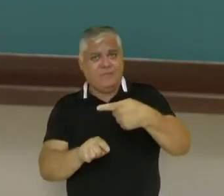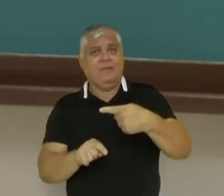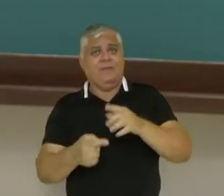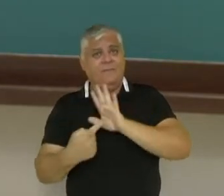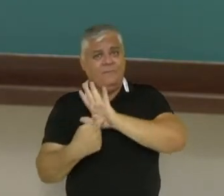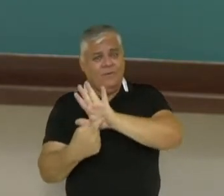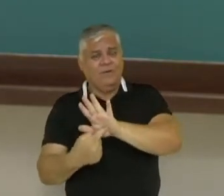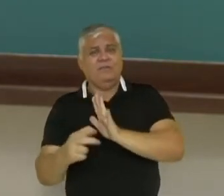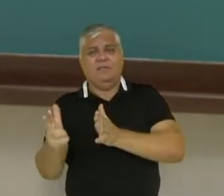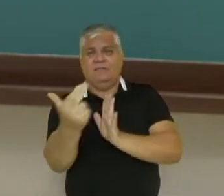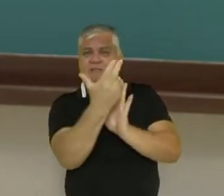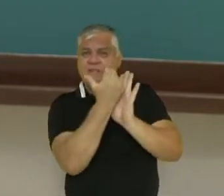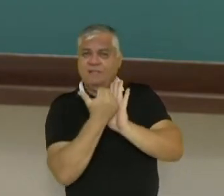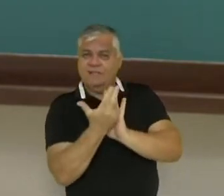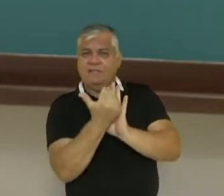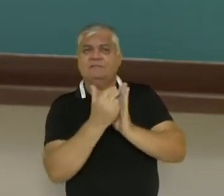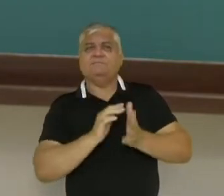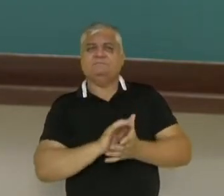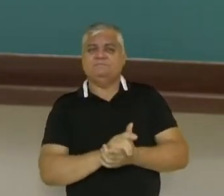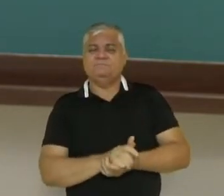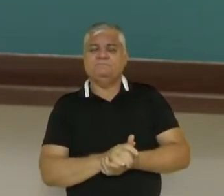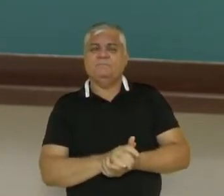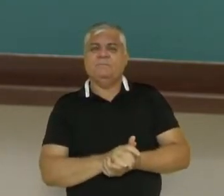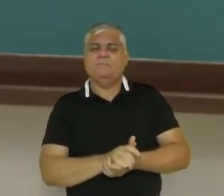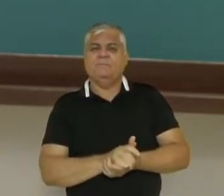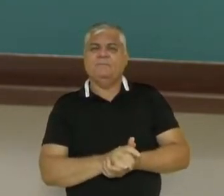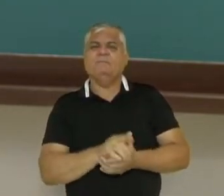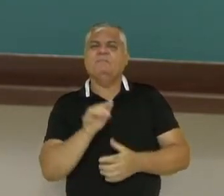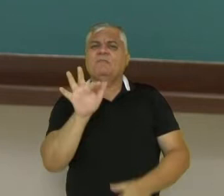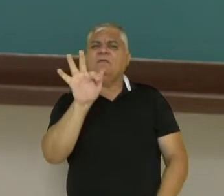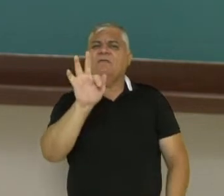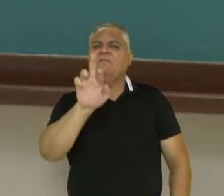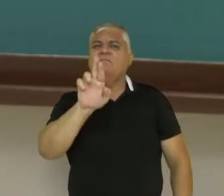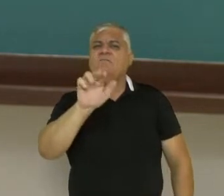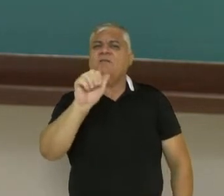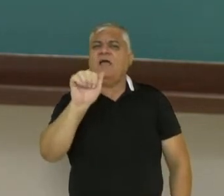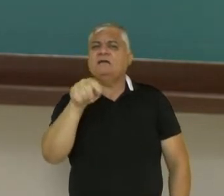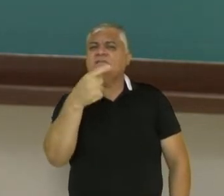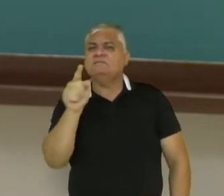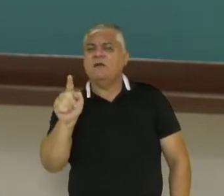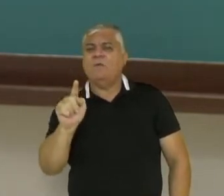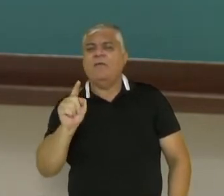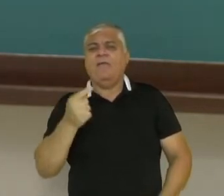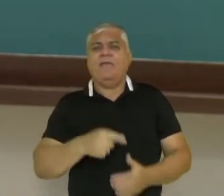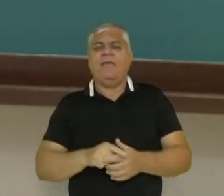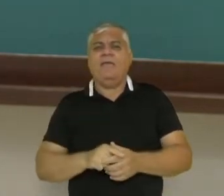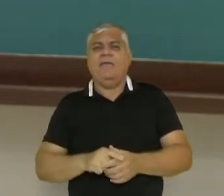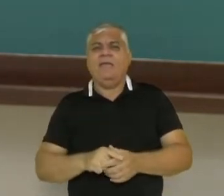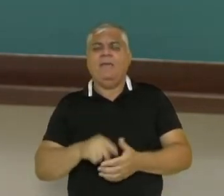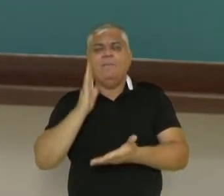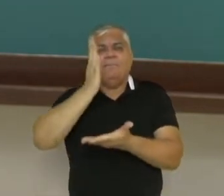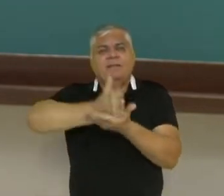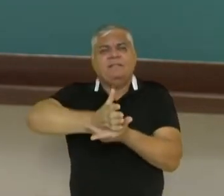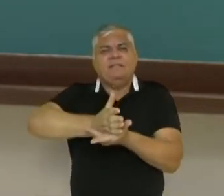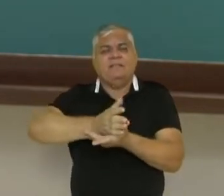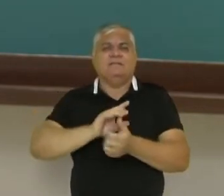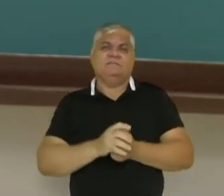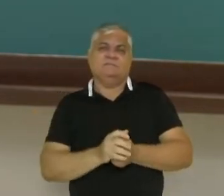expressa em centésimos. Então, o que é uma fração? É um pedaço de um todo.